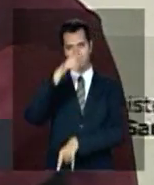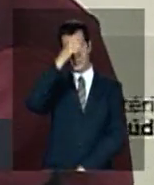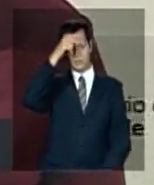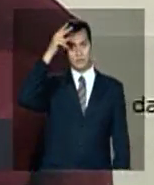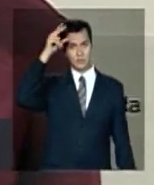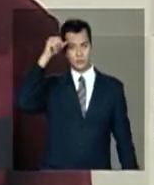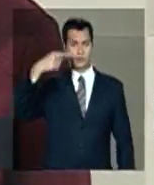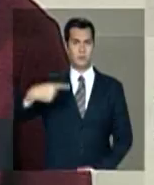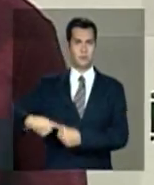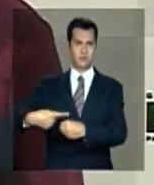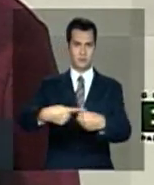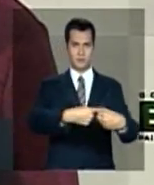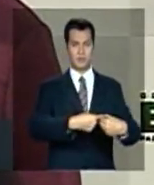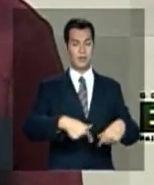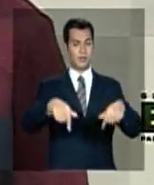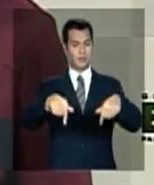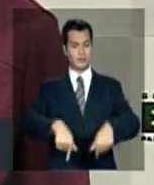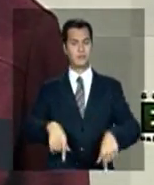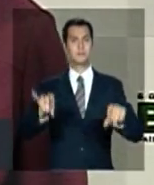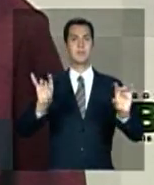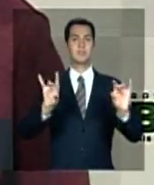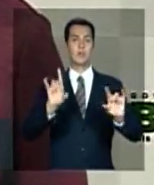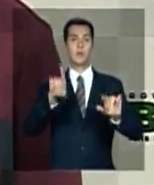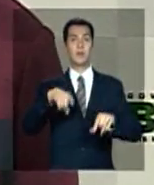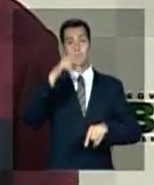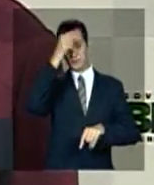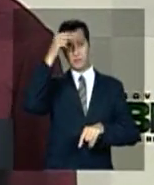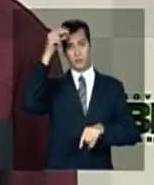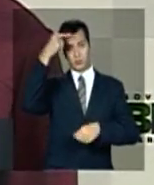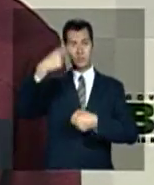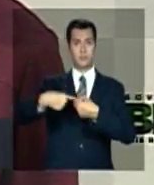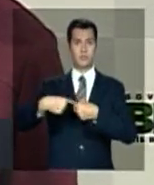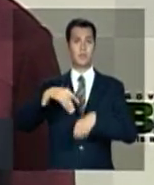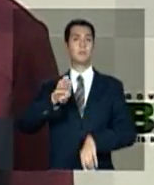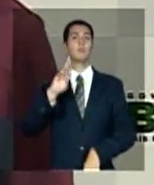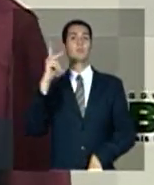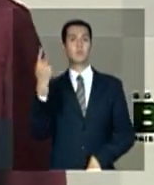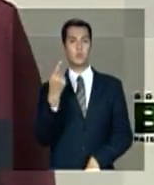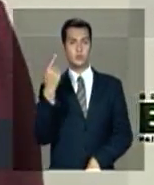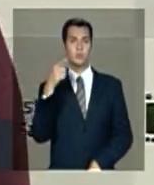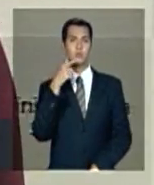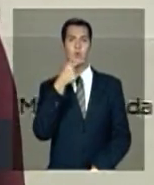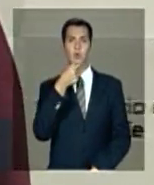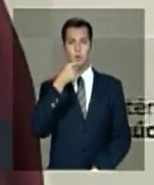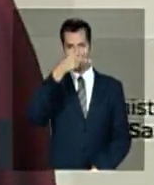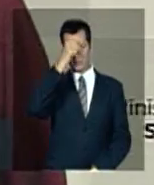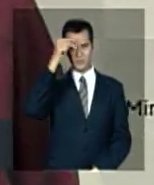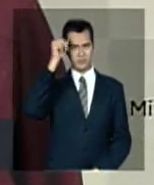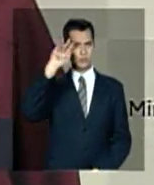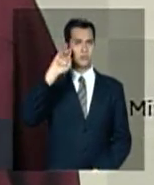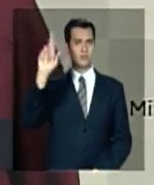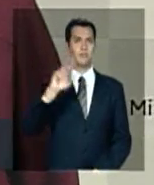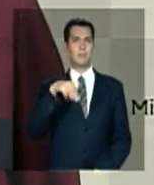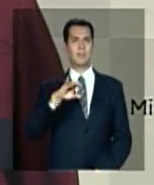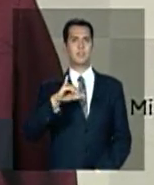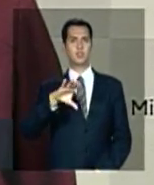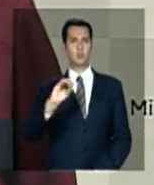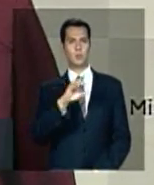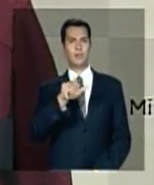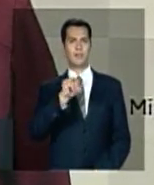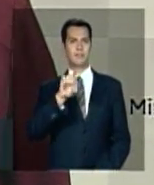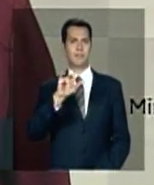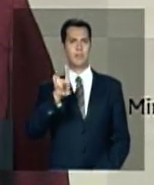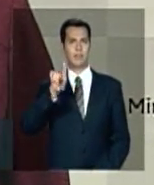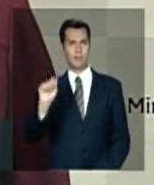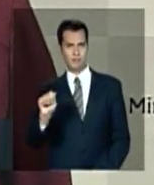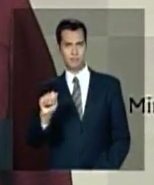e aqui em especial a prefeitura de Belo Horizonte do prefeito Marcio Lacerda e nós